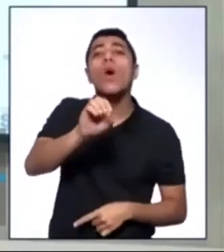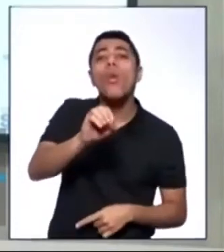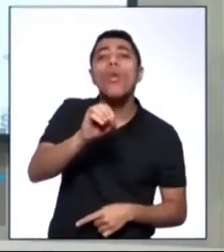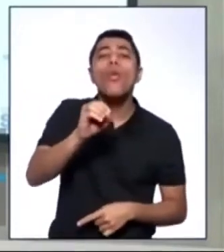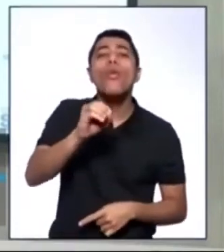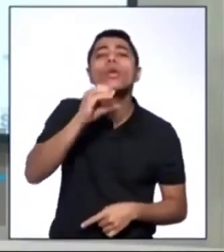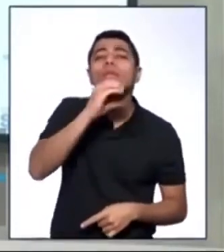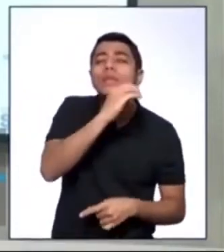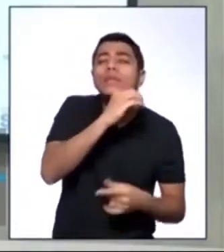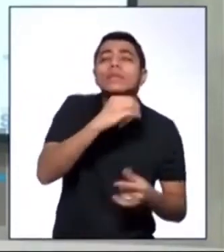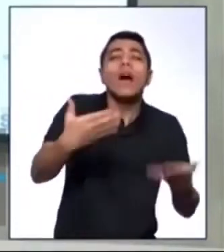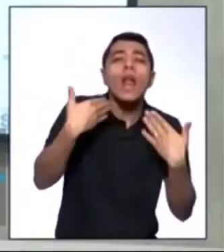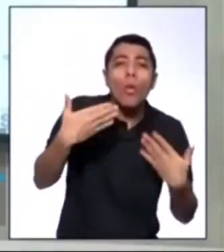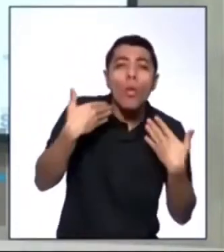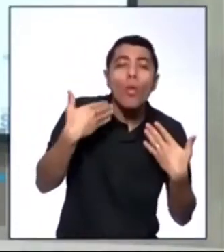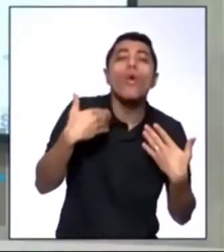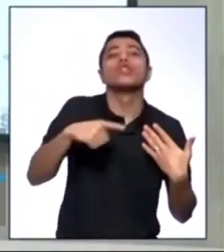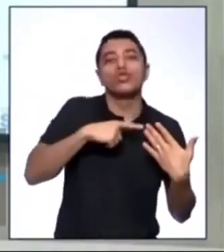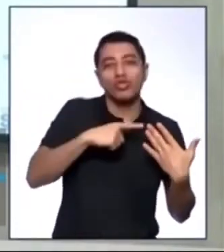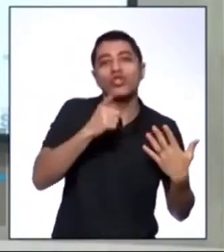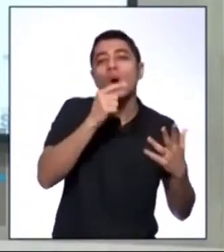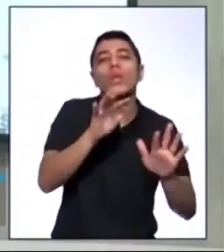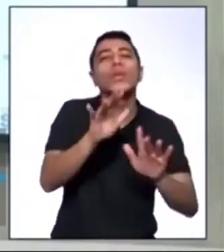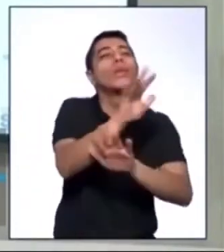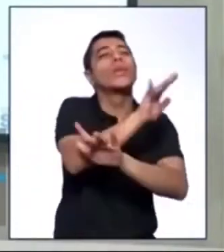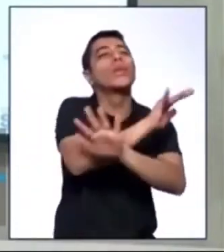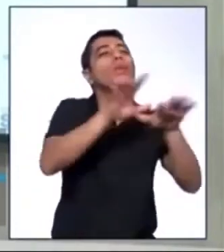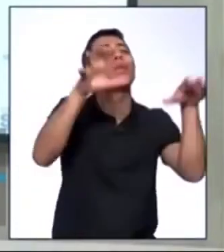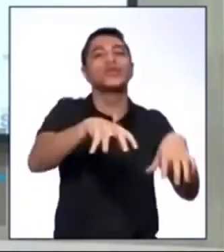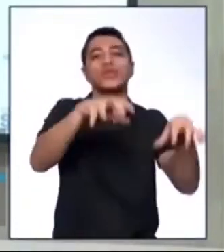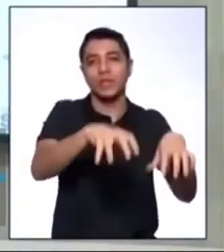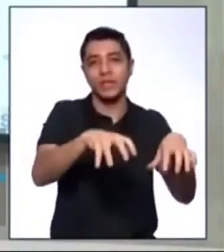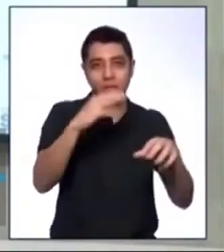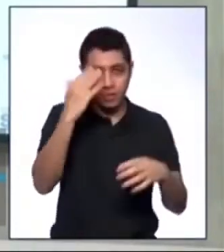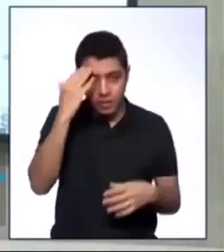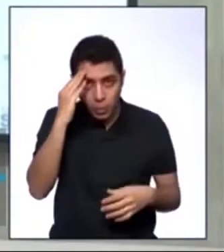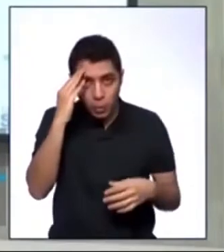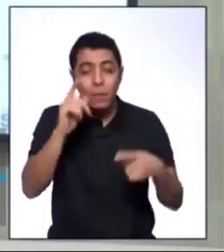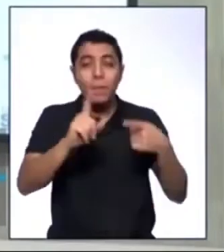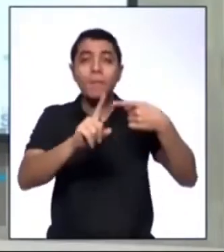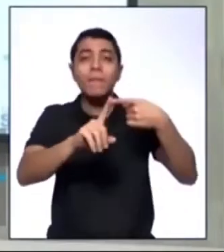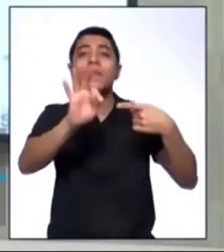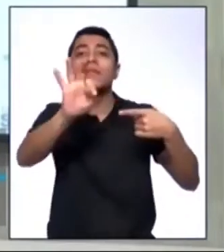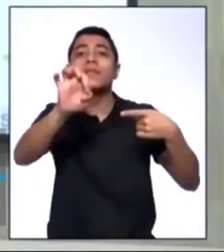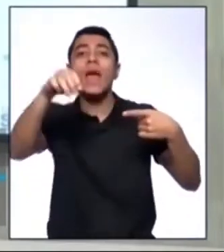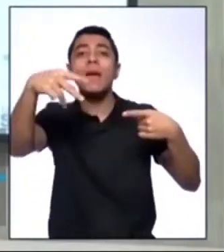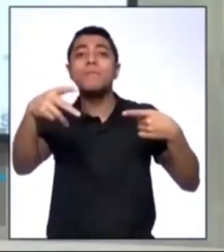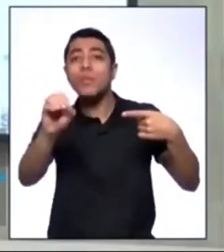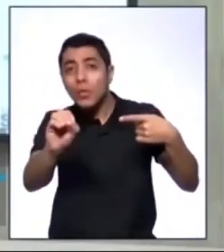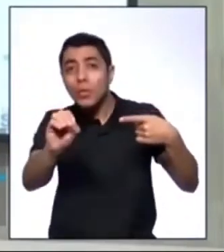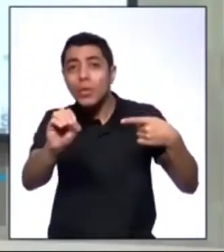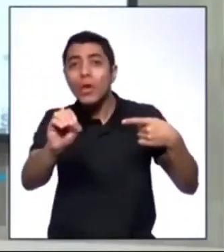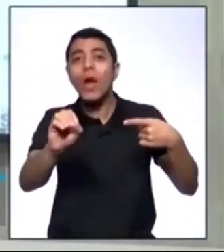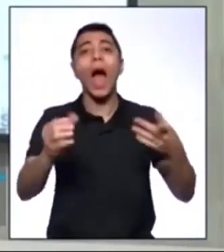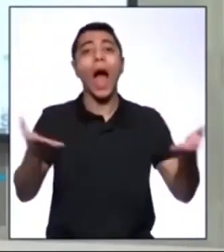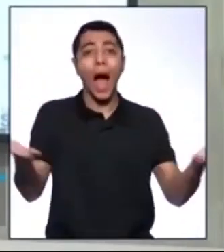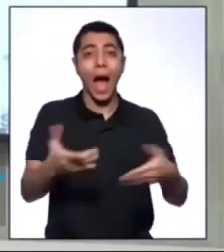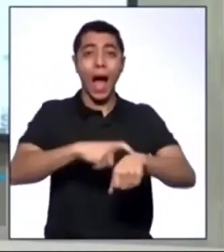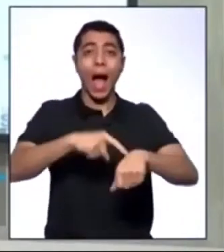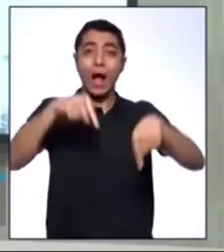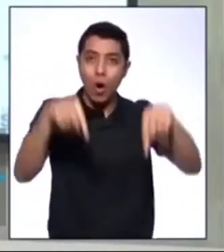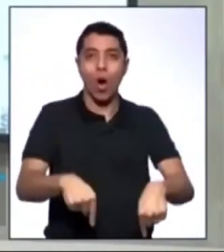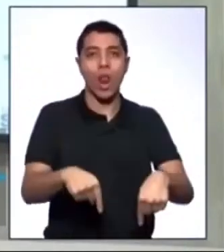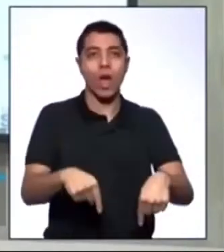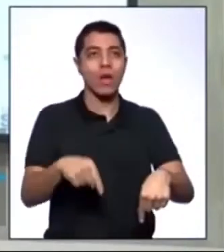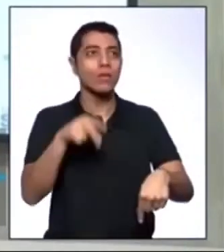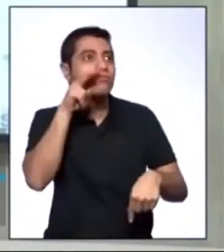confundir mais, tempo, condição atmosférica momentânea, clima, sucessão, encadeamento dos tipos de